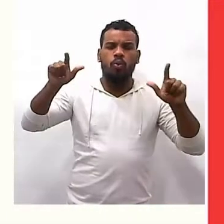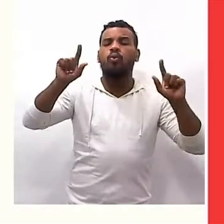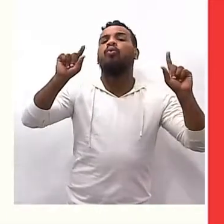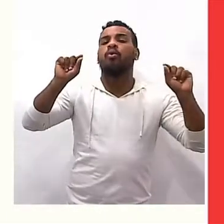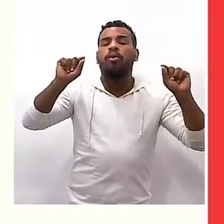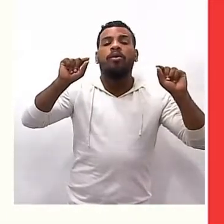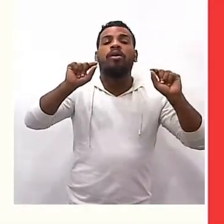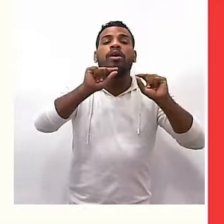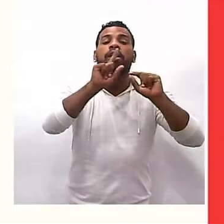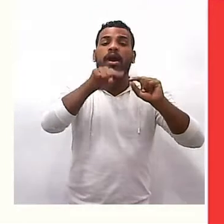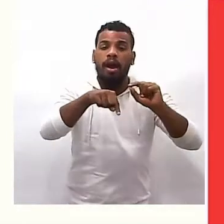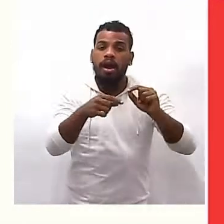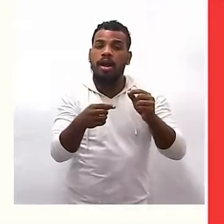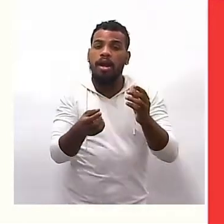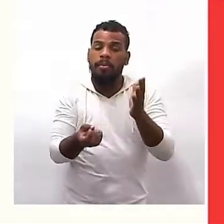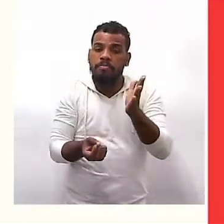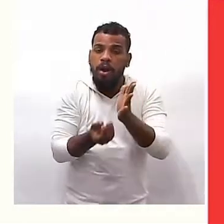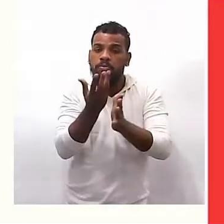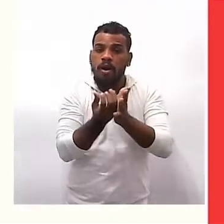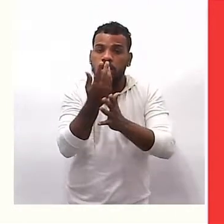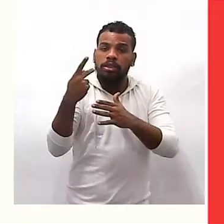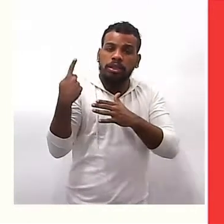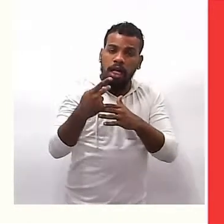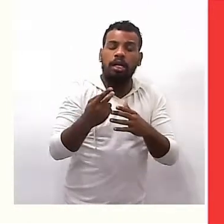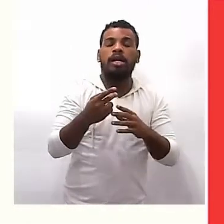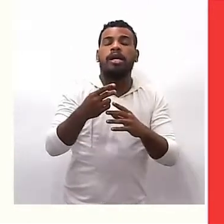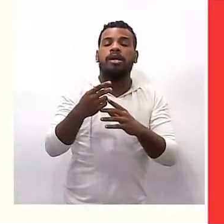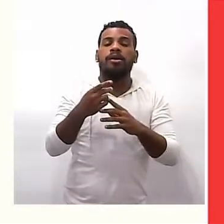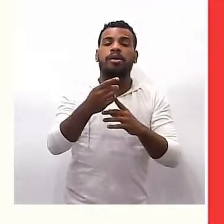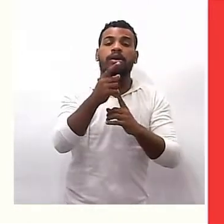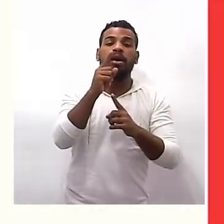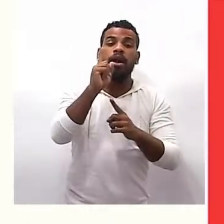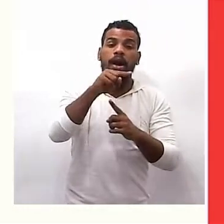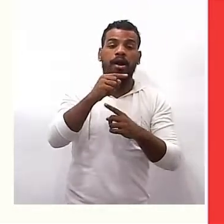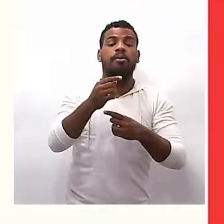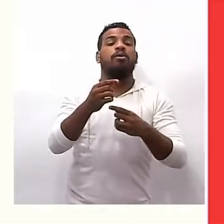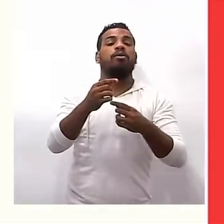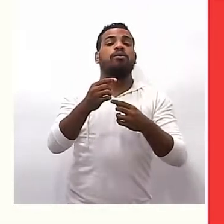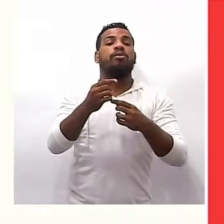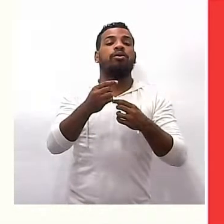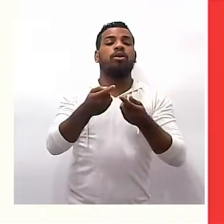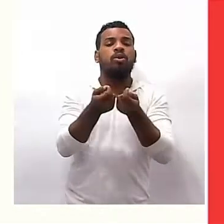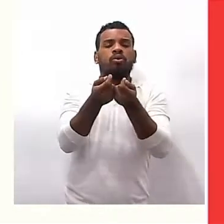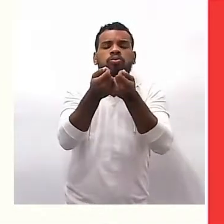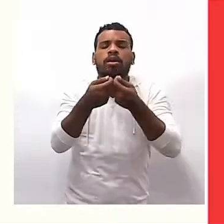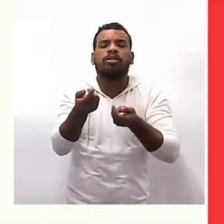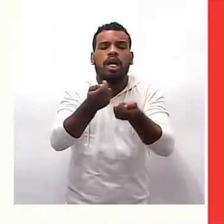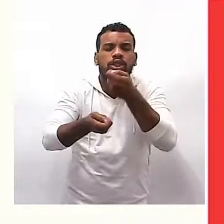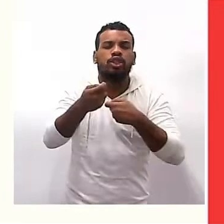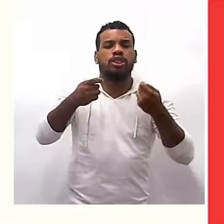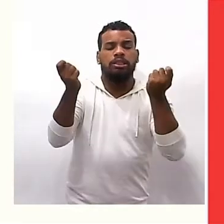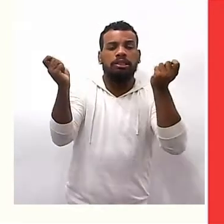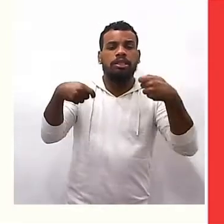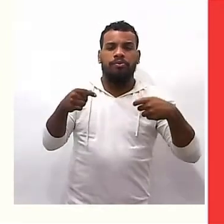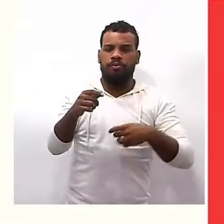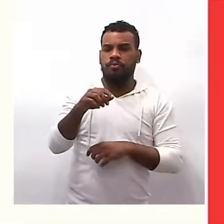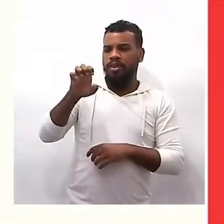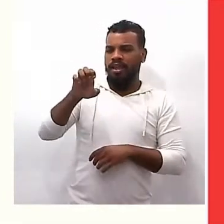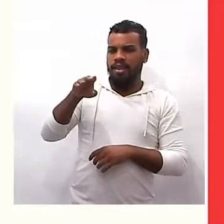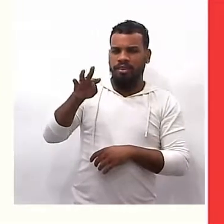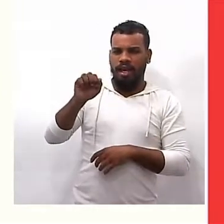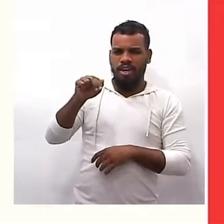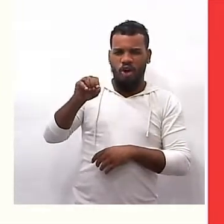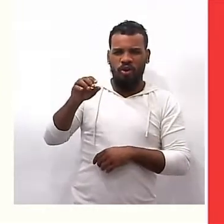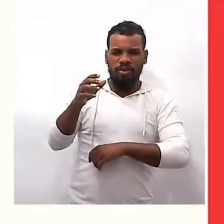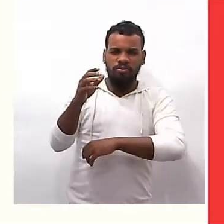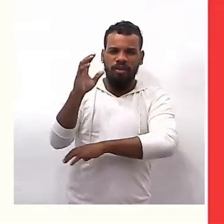a produtividade da matéria-prima em termos de rendimento e custos associados. O etanol é produzido